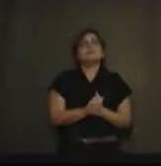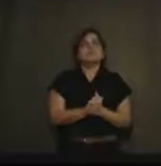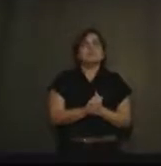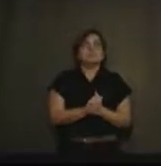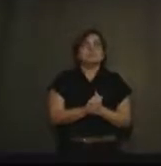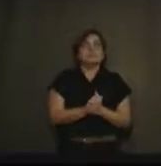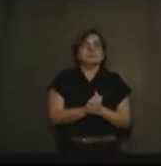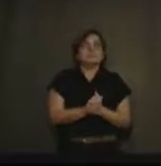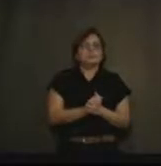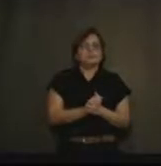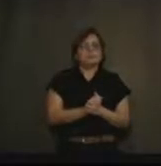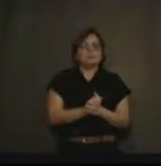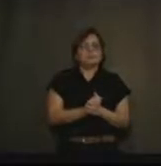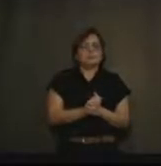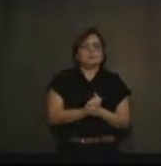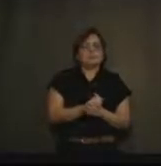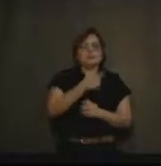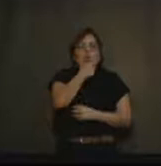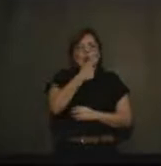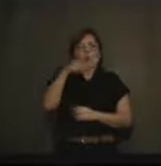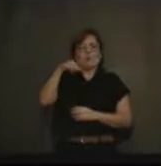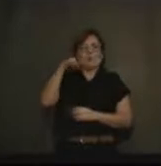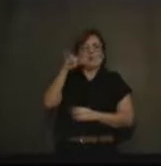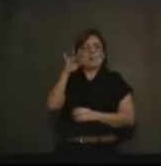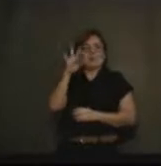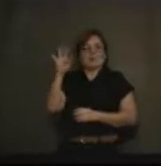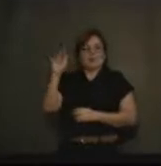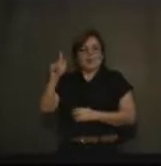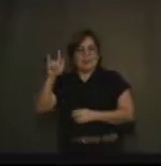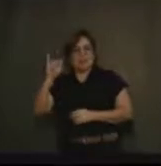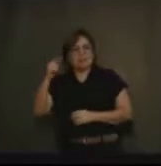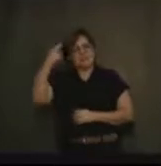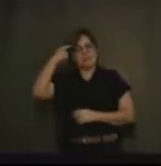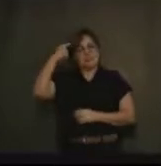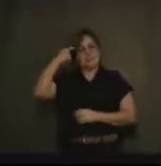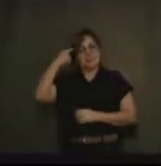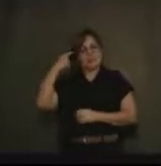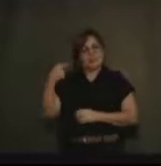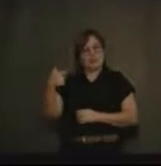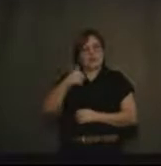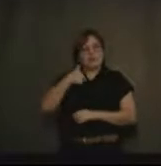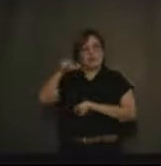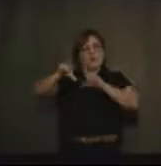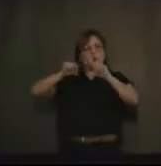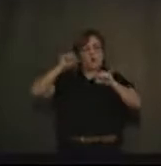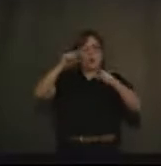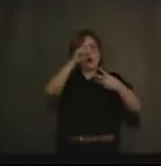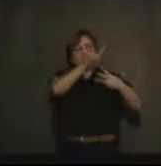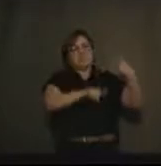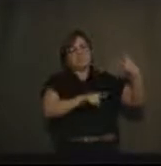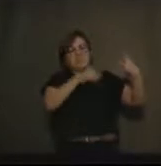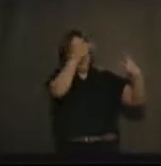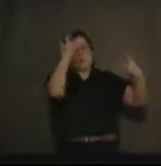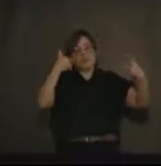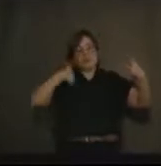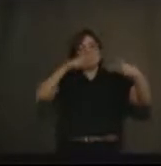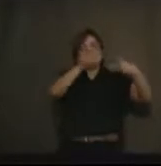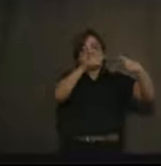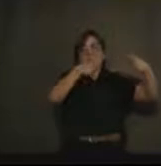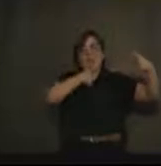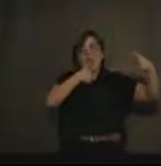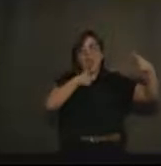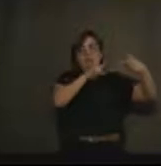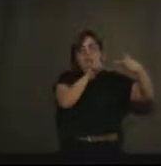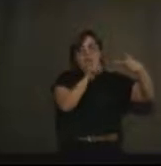Leffler inviável. Ele teve que se contentar com um júri formado só por 3 pessoas, além dele o Karl